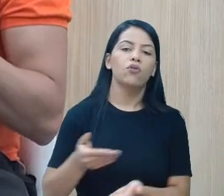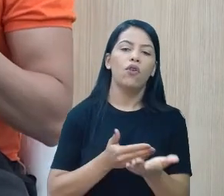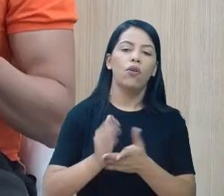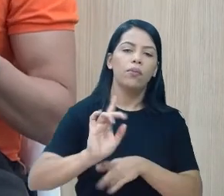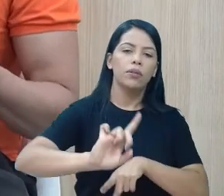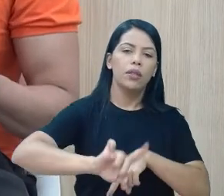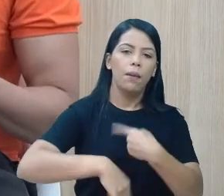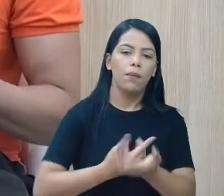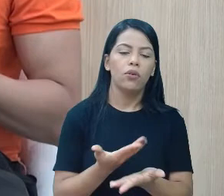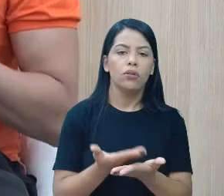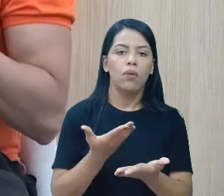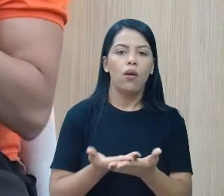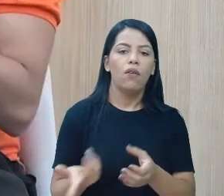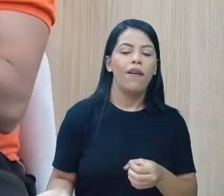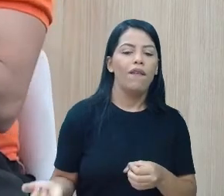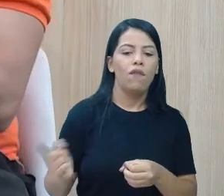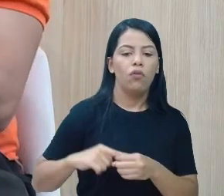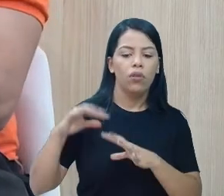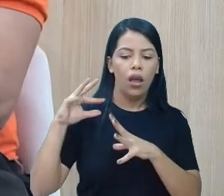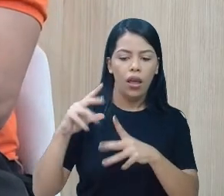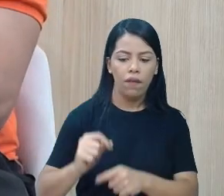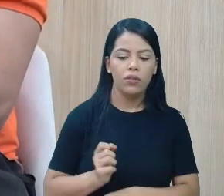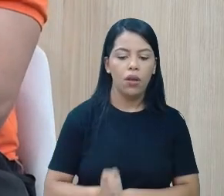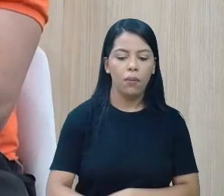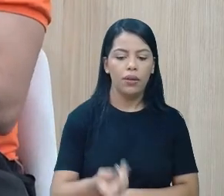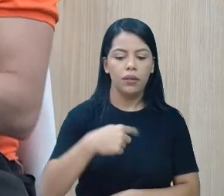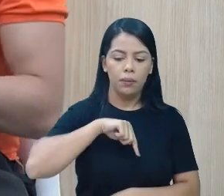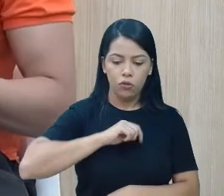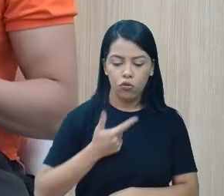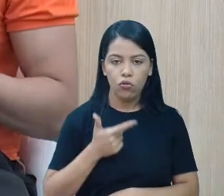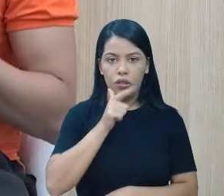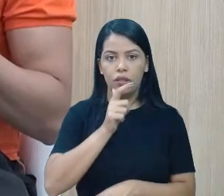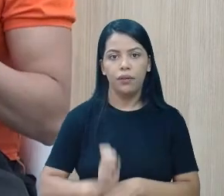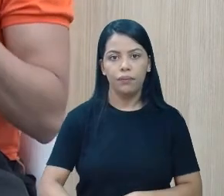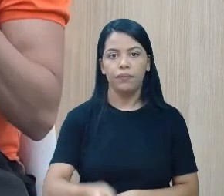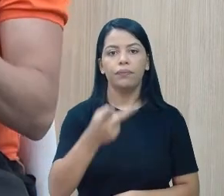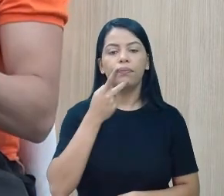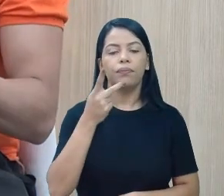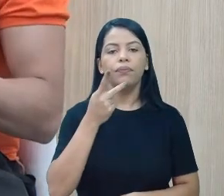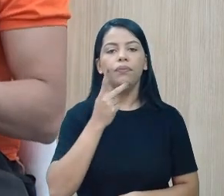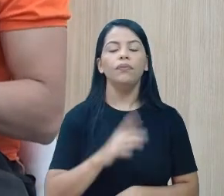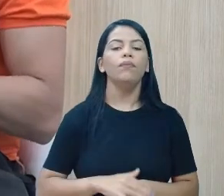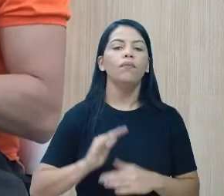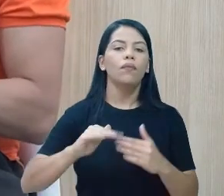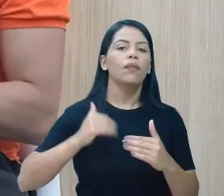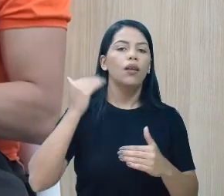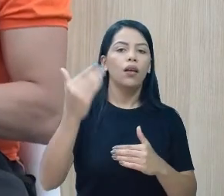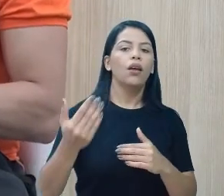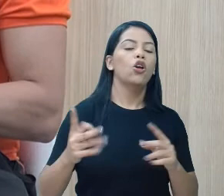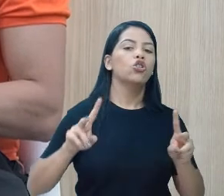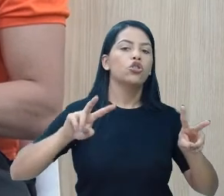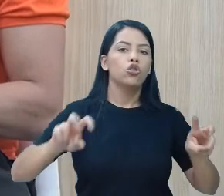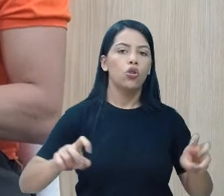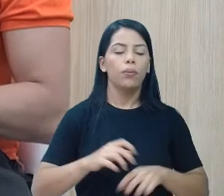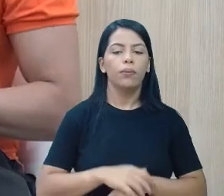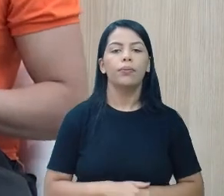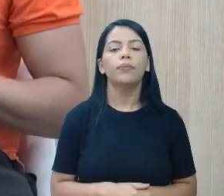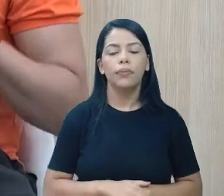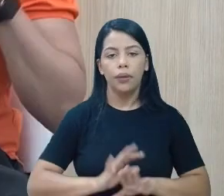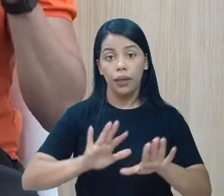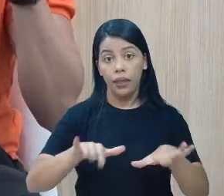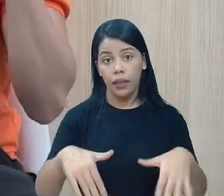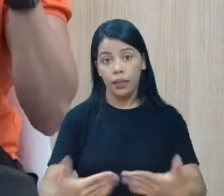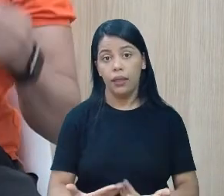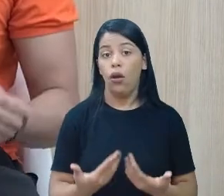vai retomar rapidinho para sempre dar continuidade, certo? Falando posteriormente do que vem a seguir, tá bom? Então,